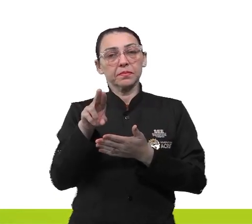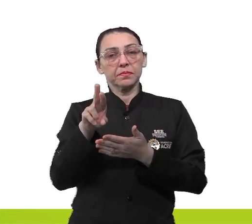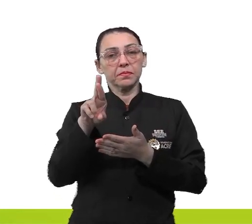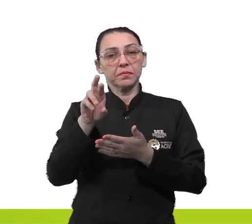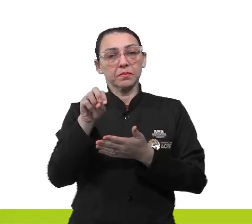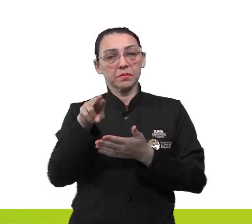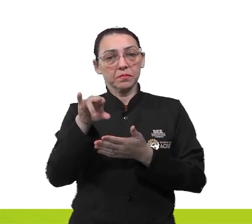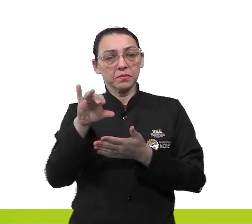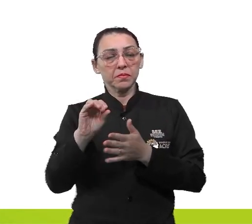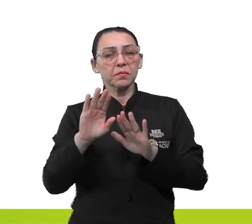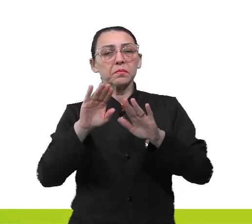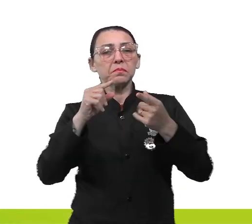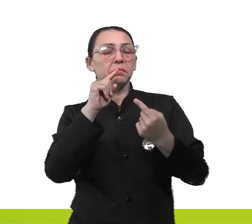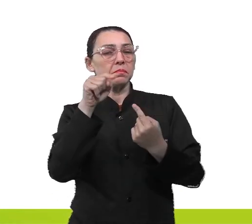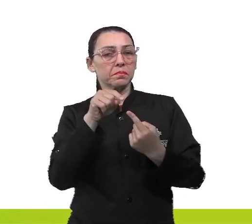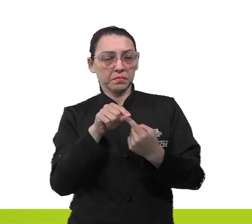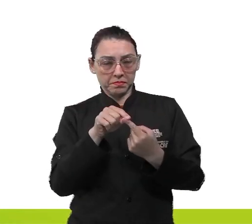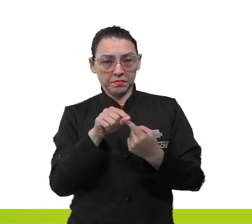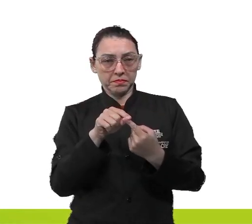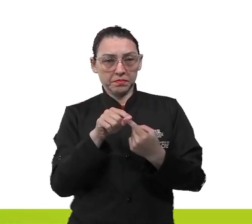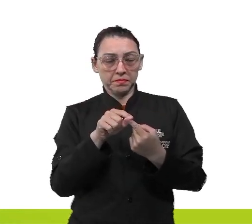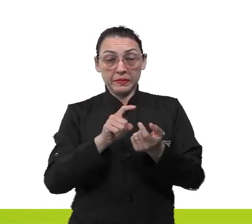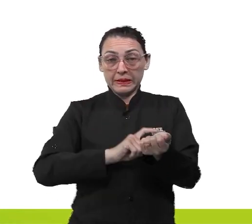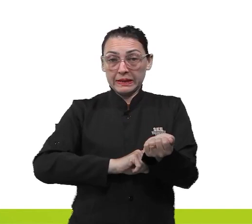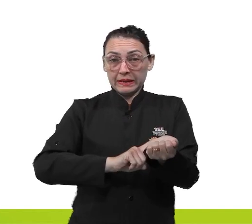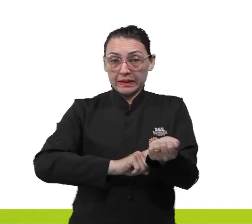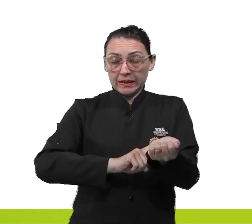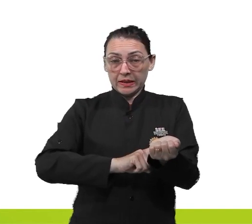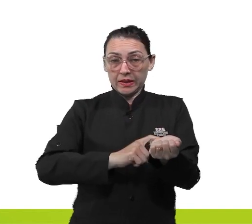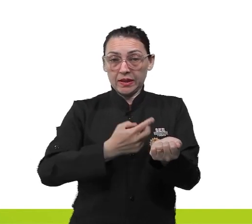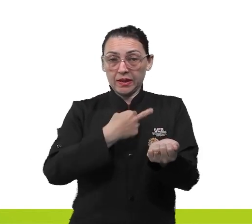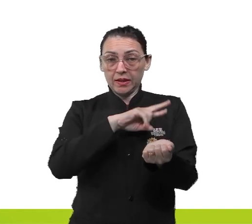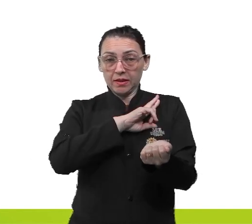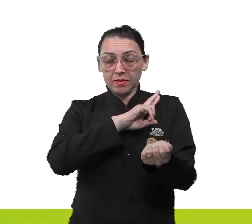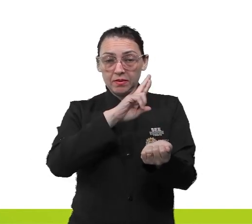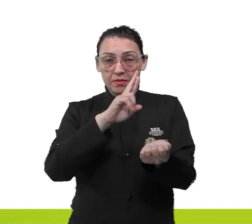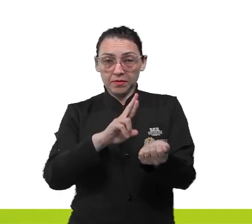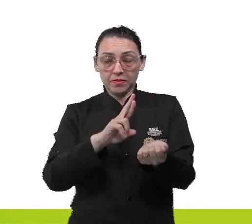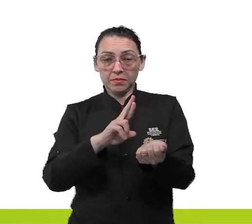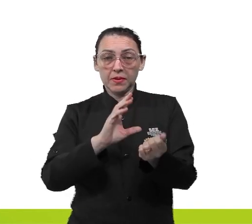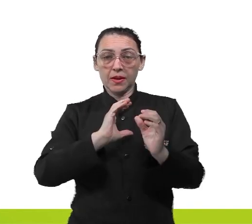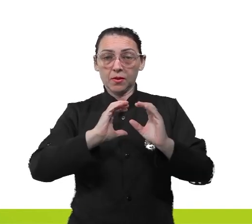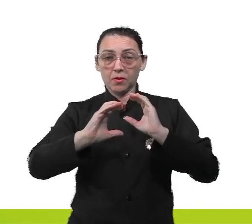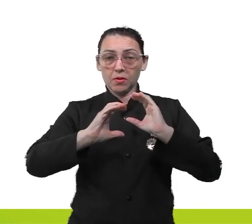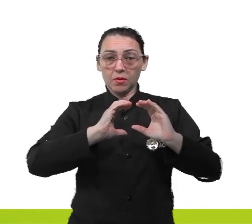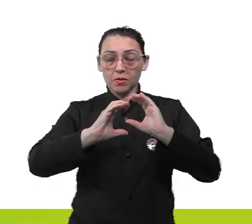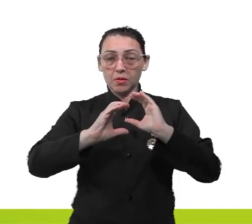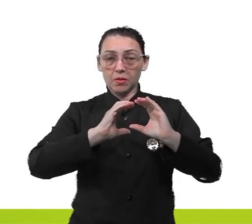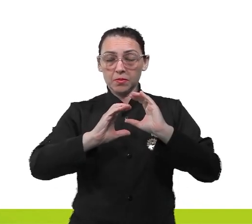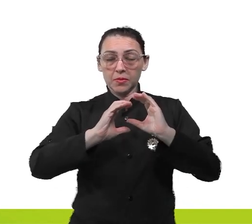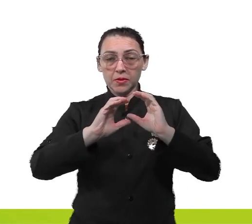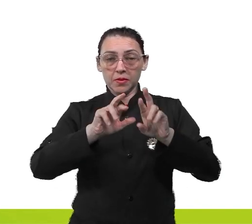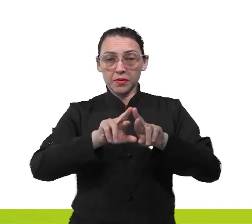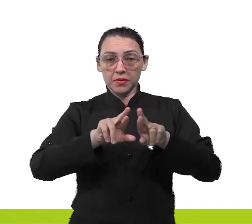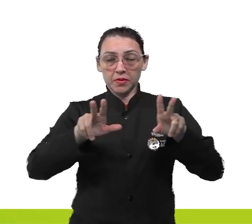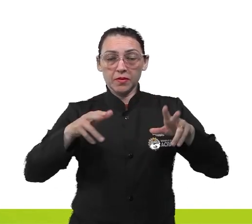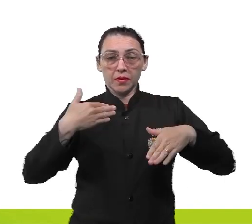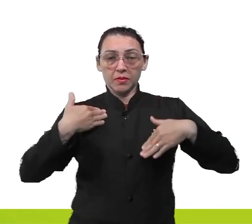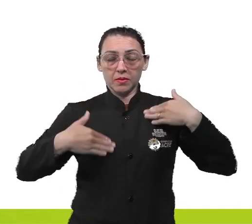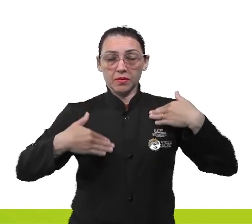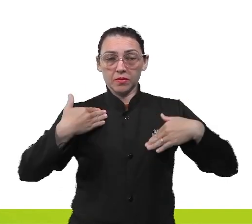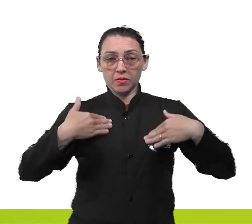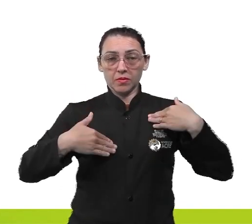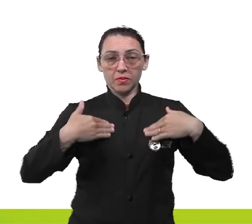de célula. Qual é a função dela? São células nervosas responsáveis pela comunicação entre diferentes partes do